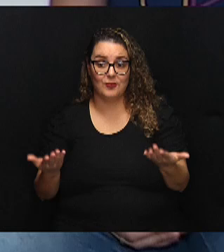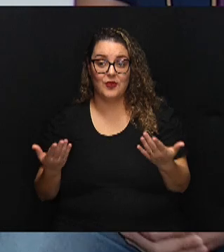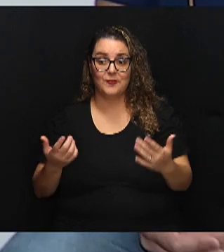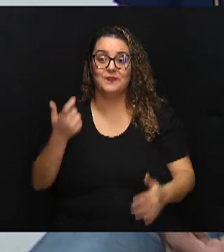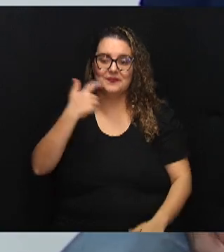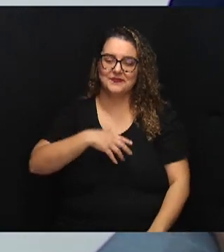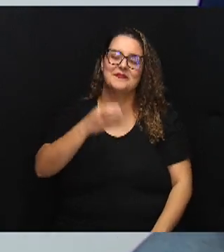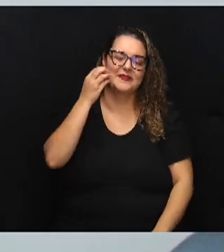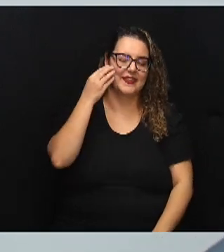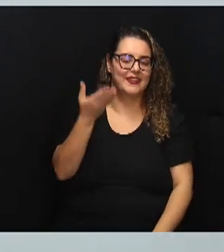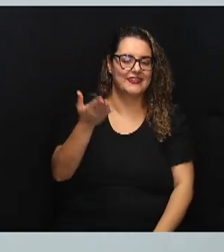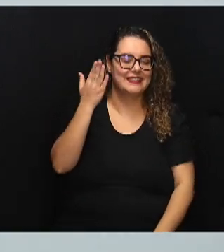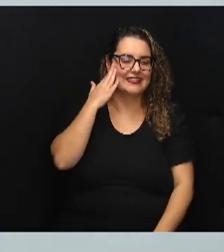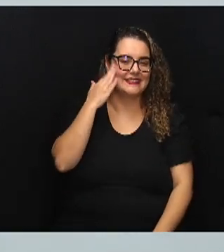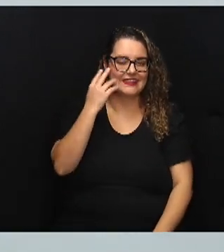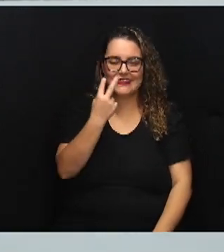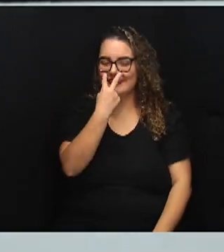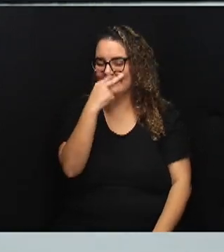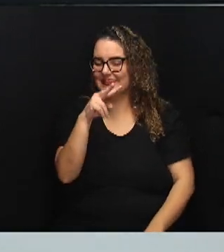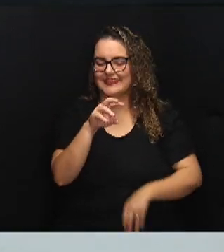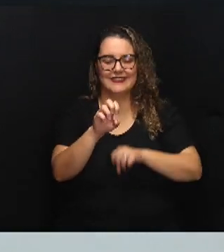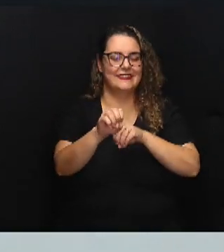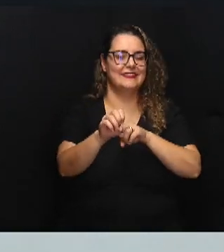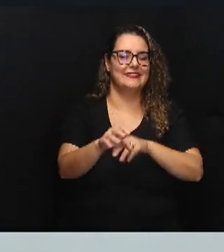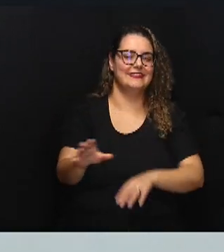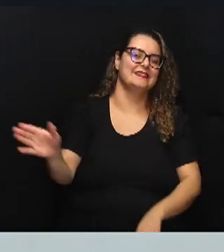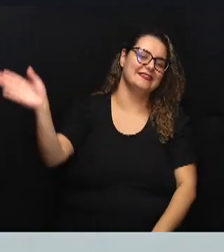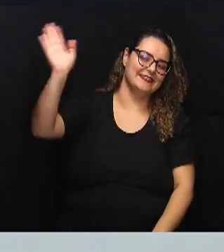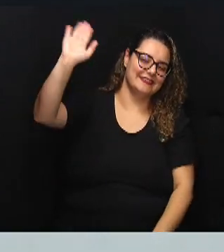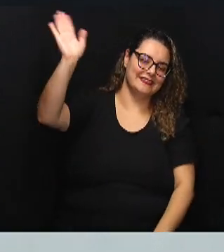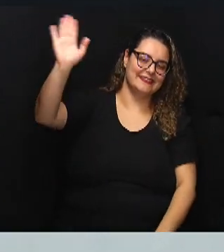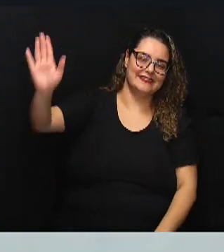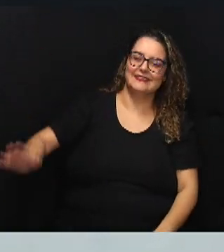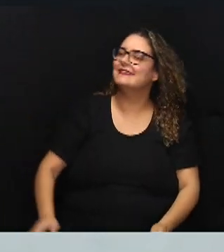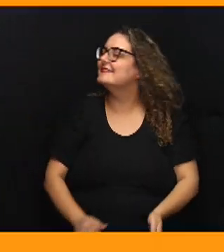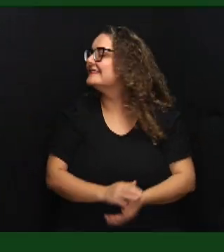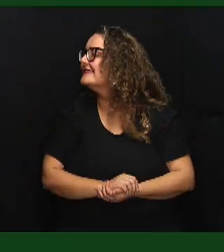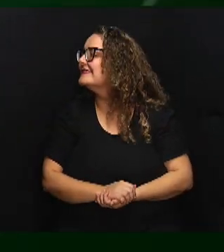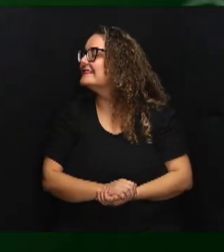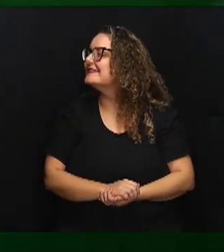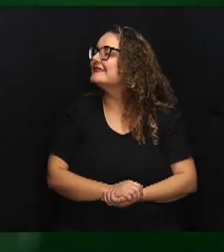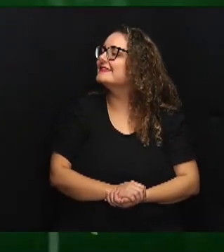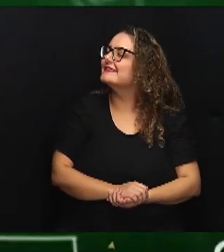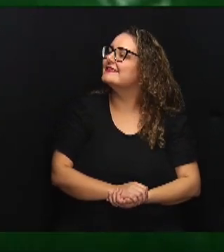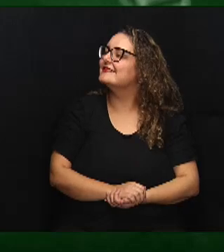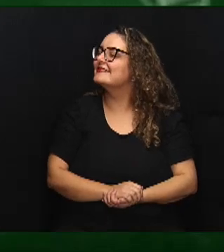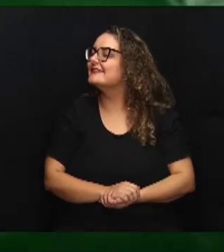sou André Aranha e você já sabe, né? Tô sempre de olho na educação. Tchau!